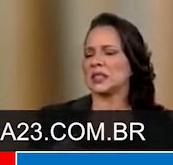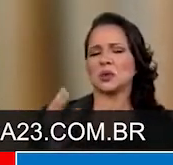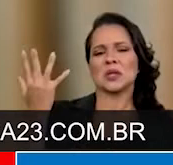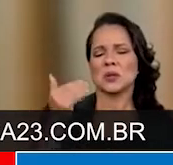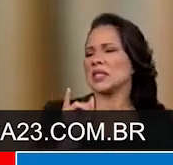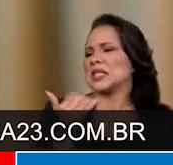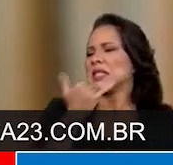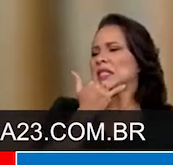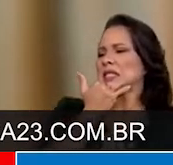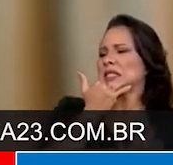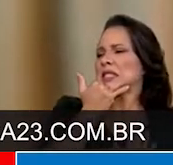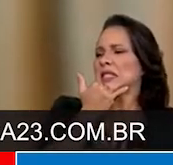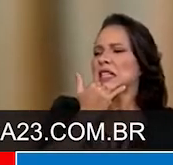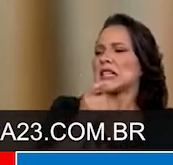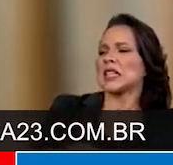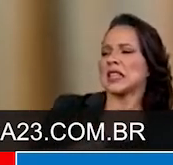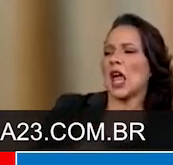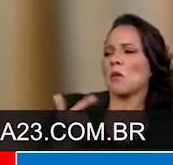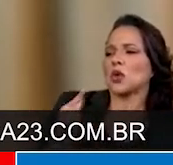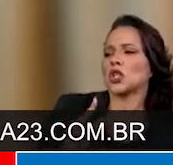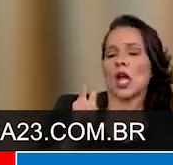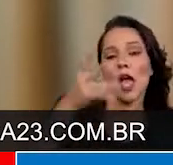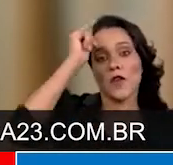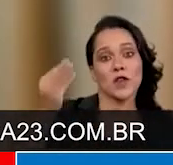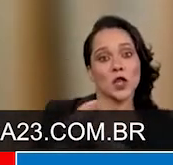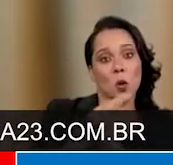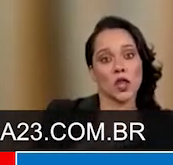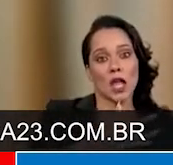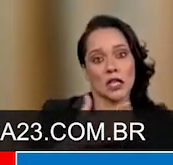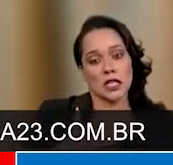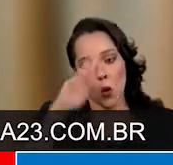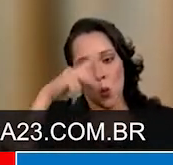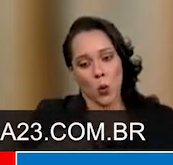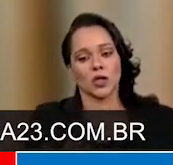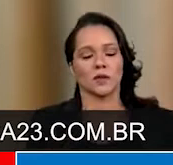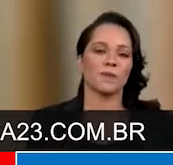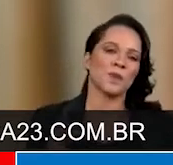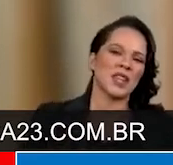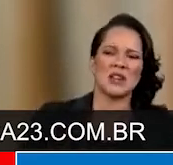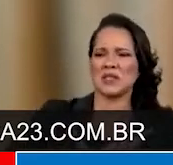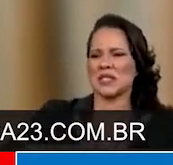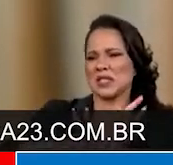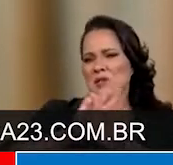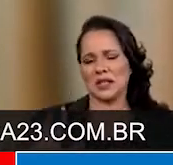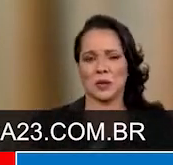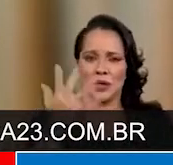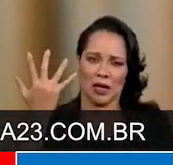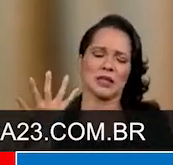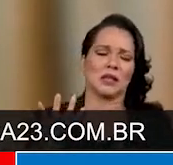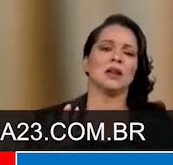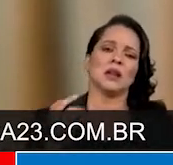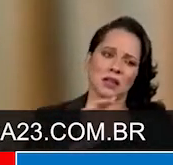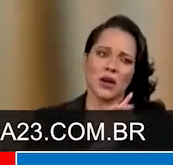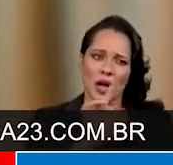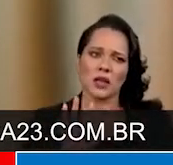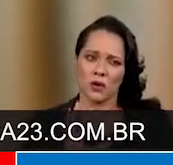situações acima dos cuidados da própria saúde. Então, na verdade, é um mix de situações, respeitando